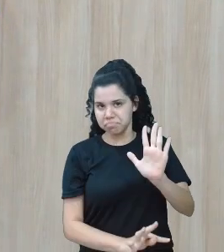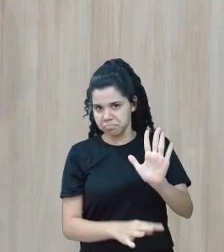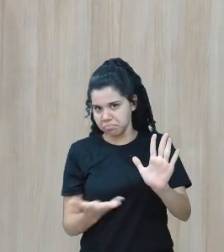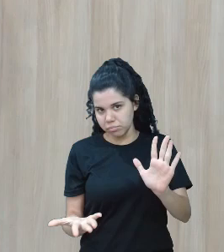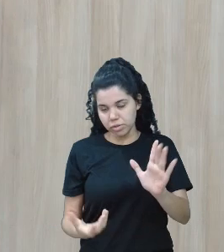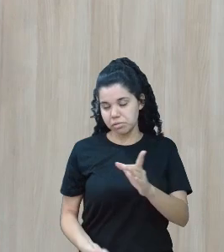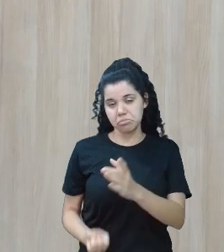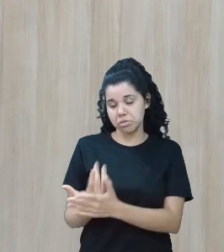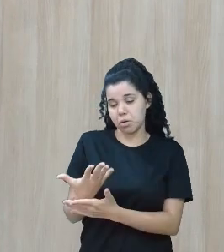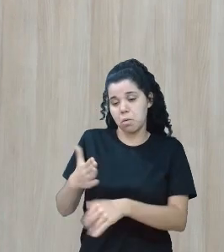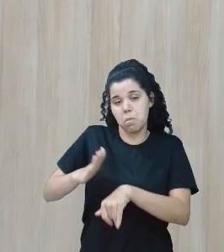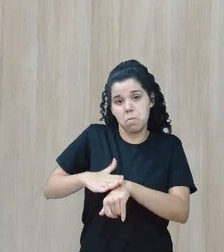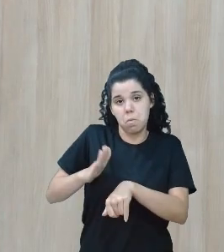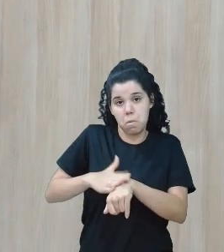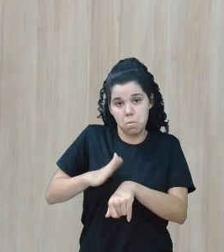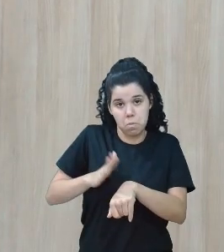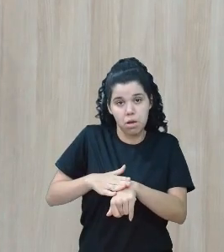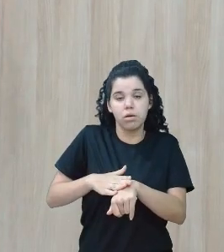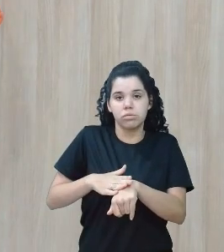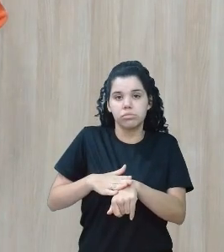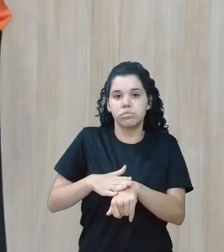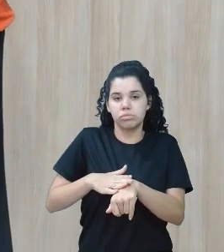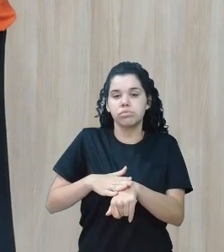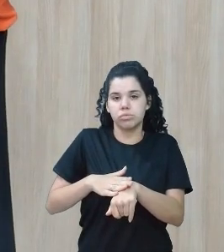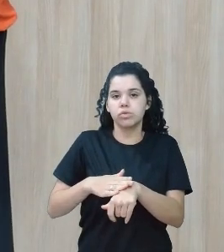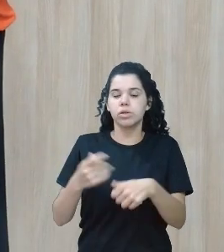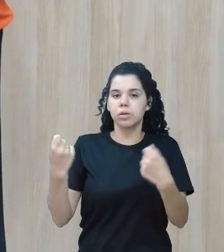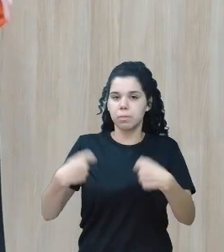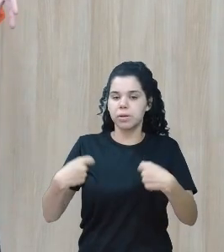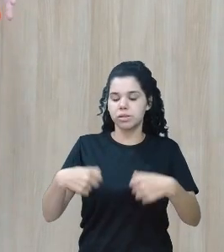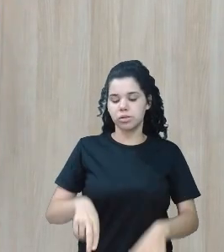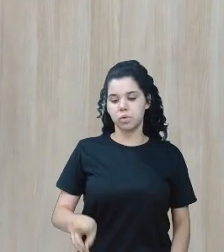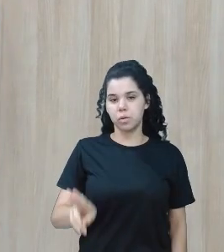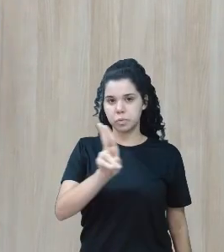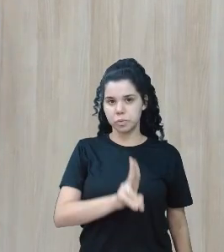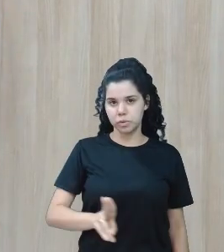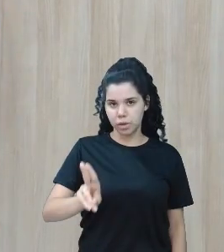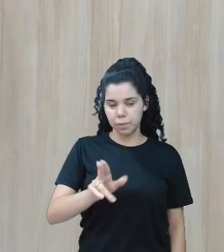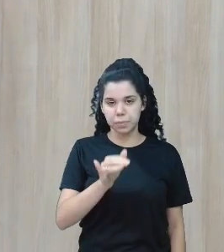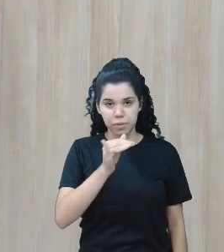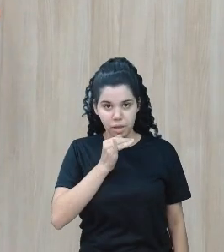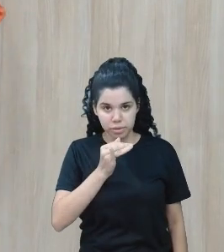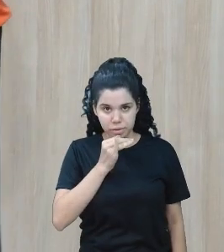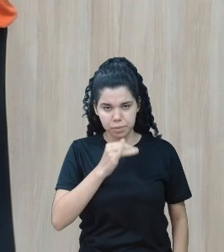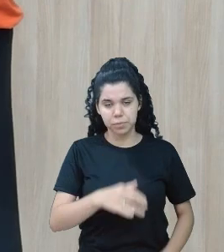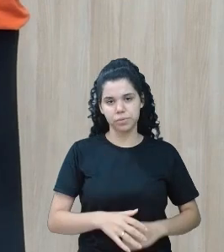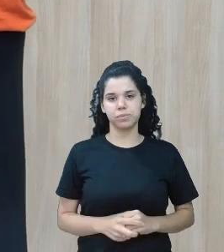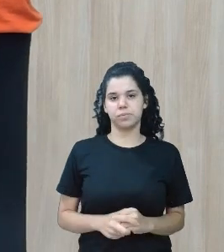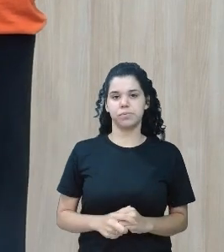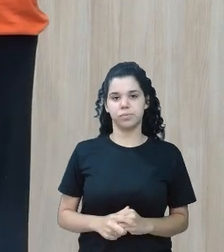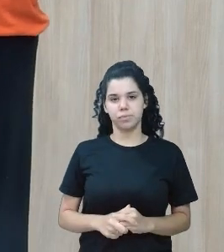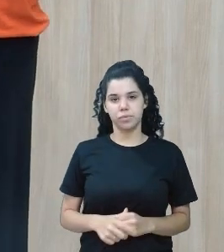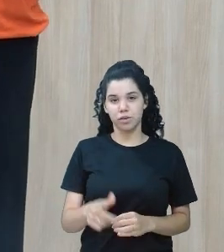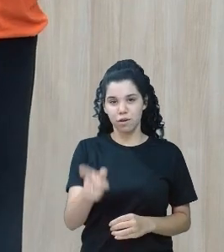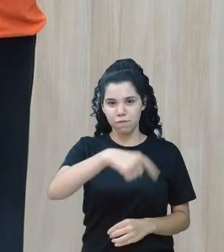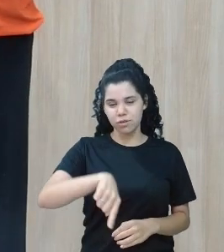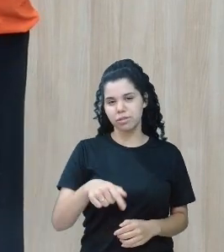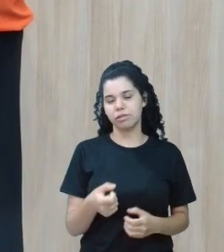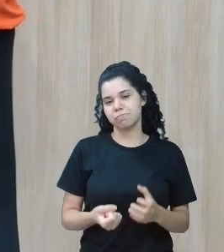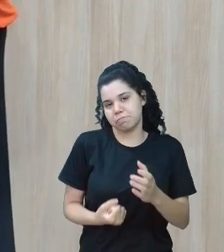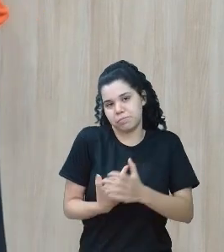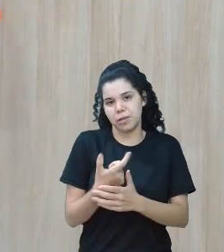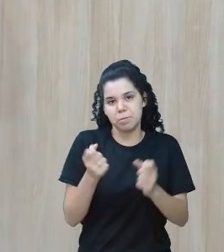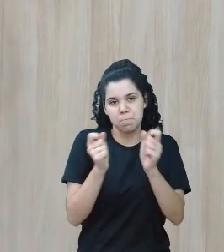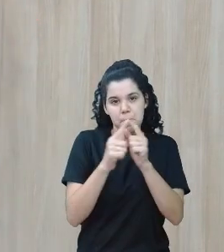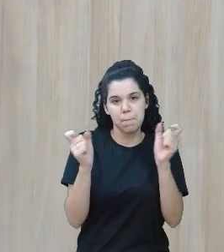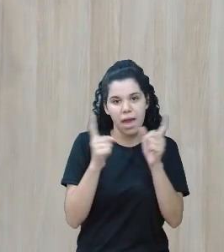são feitos, em que situações eles devem ser usados. Por exemplo, quando você faz uma piada,